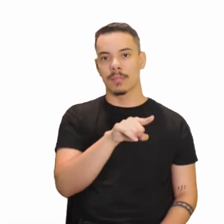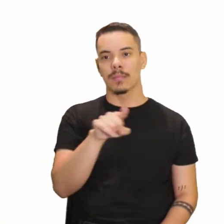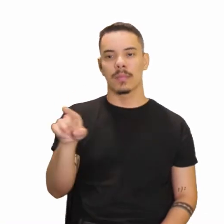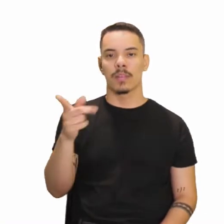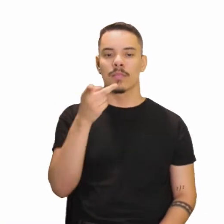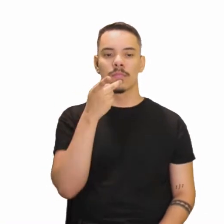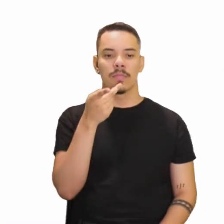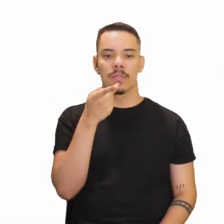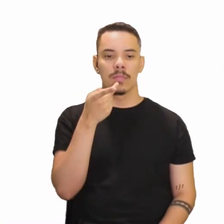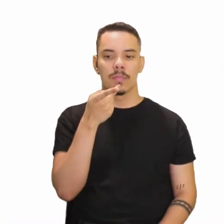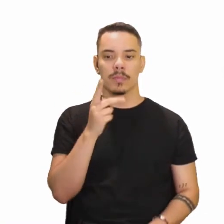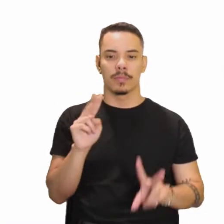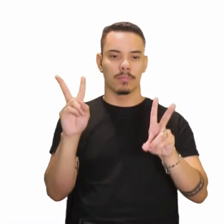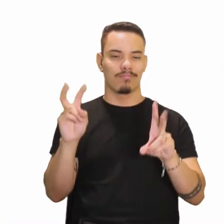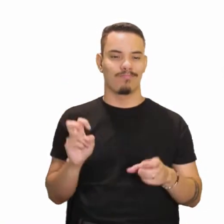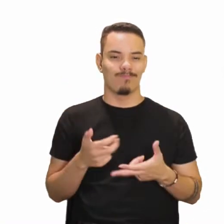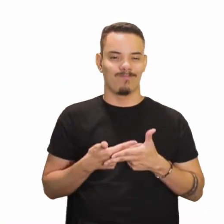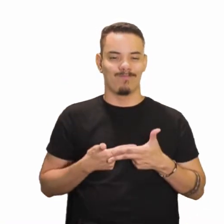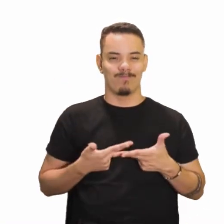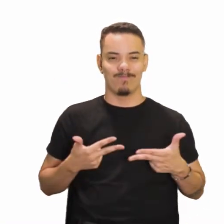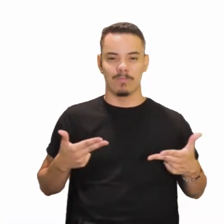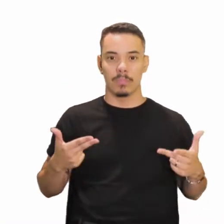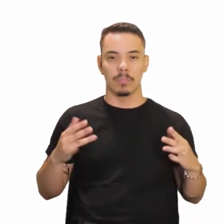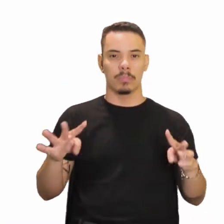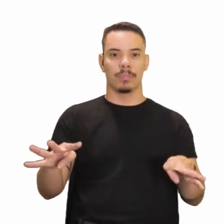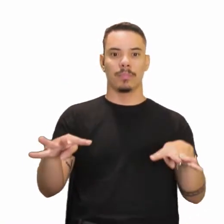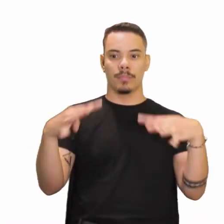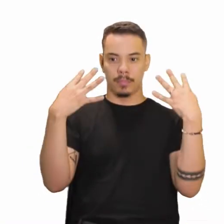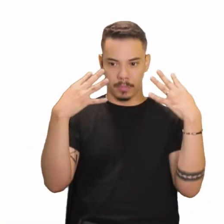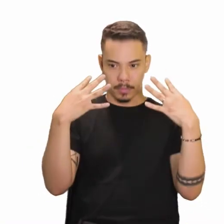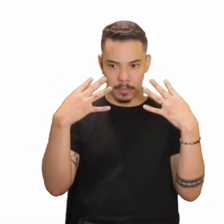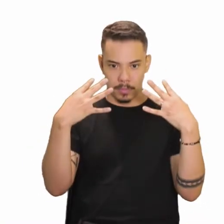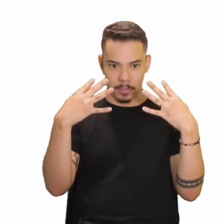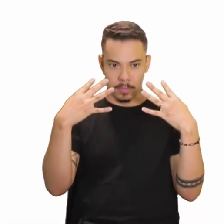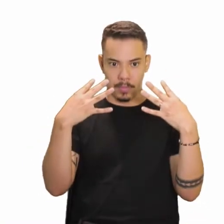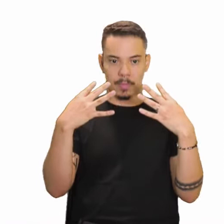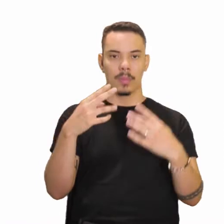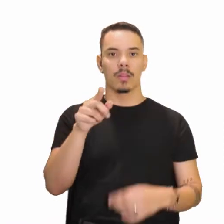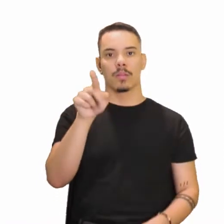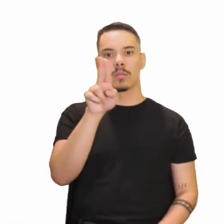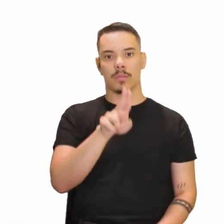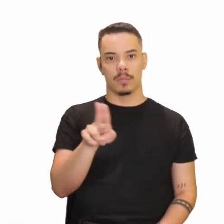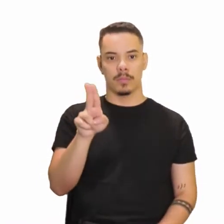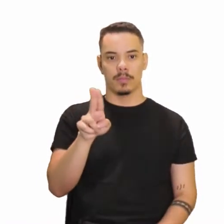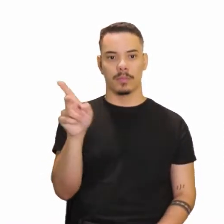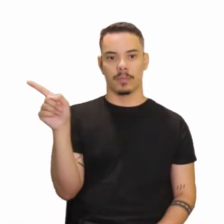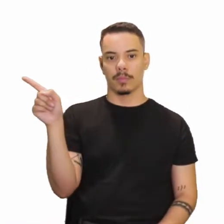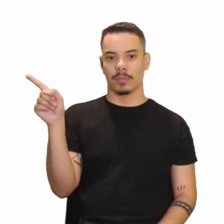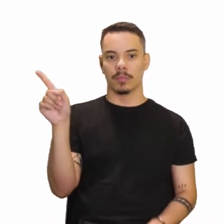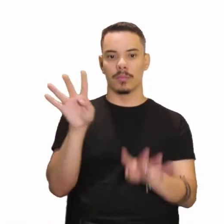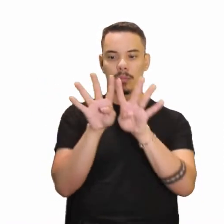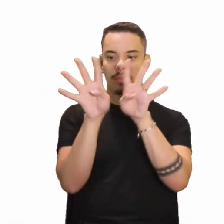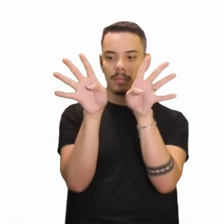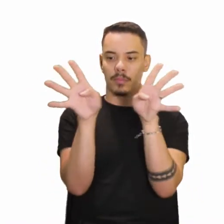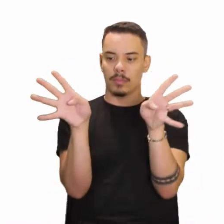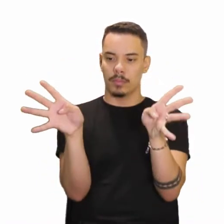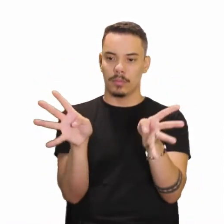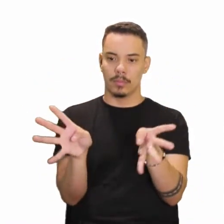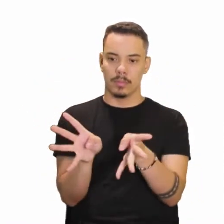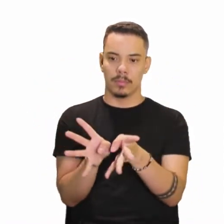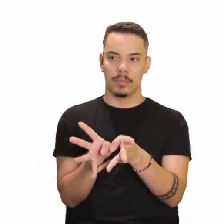expressar algo para chamar atenção você já vai usar aquele mais